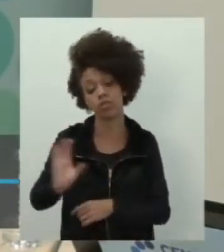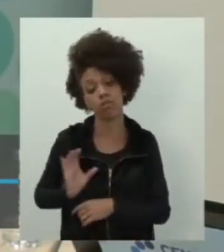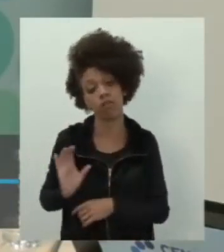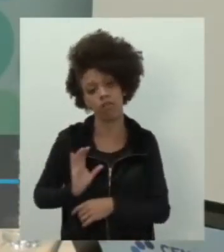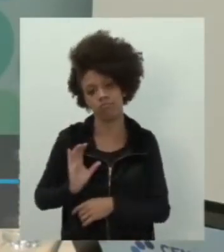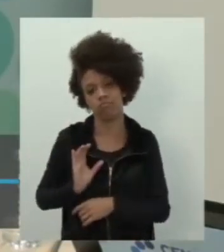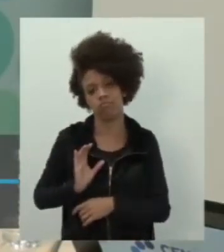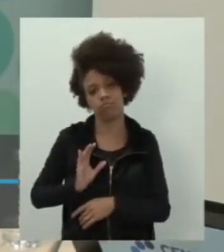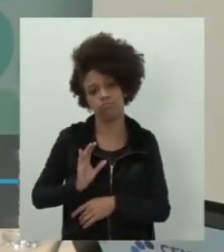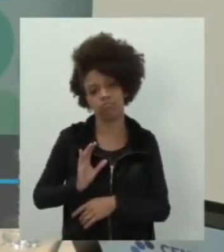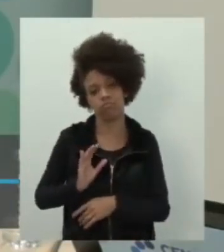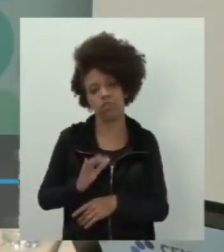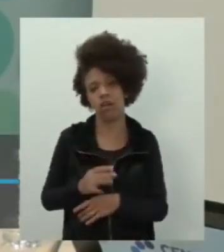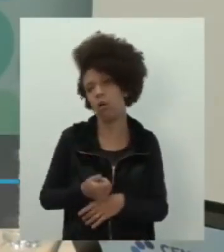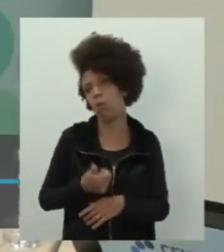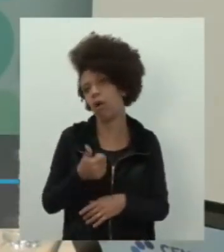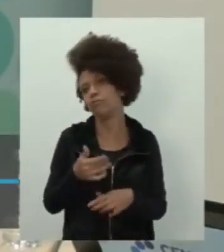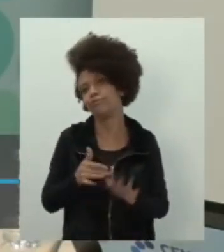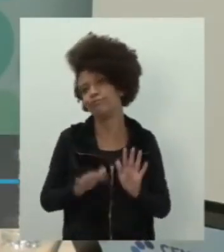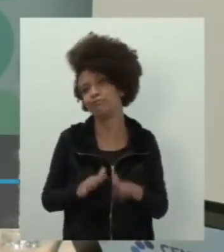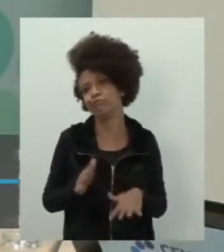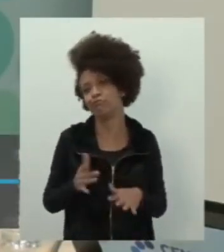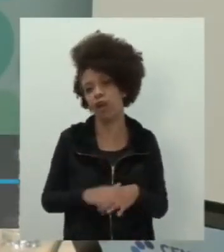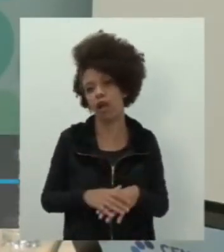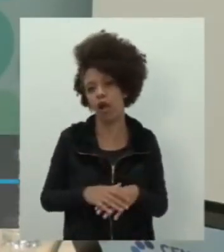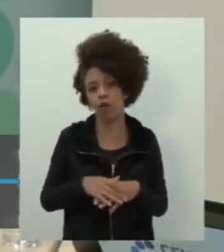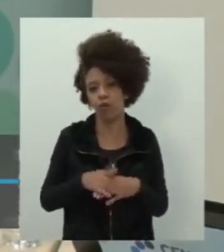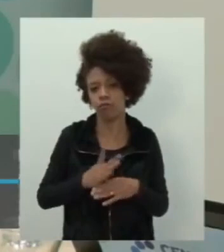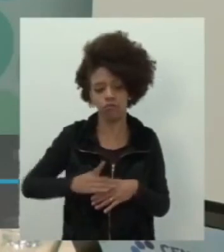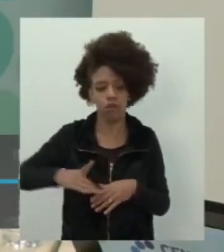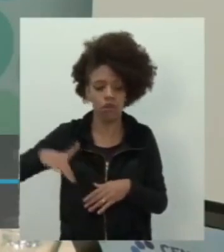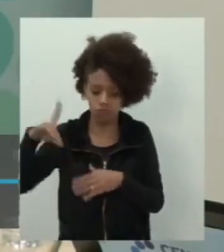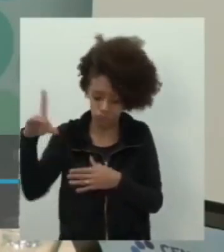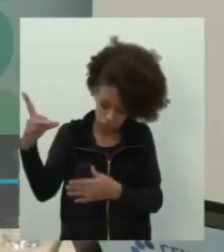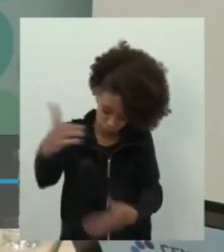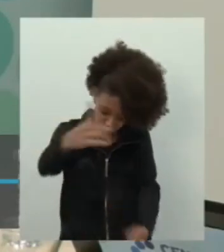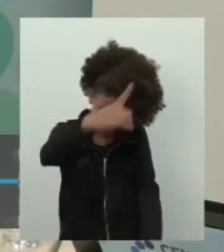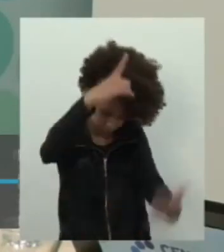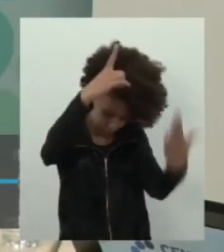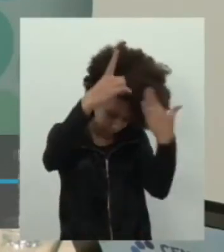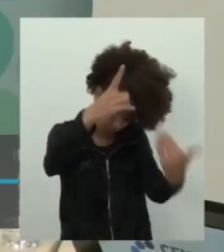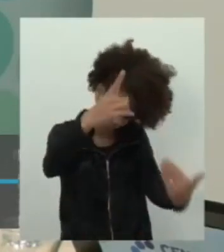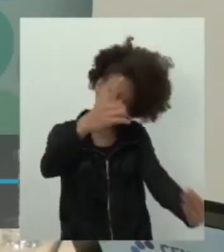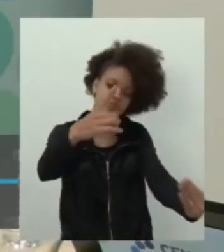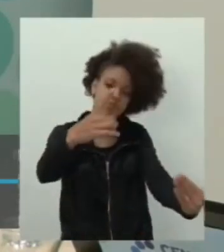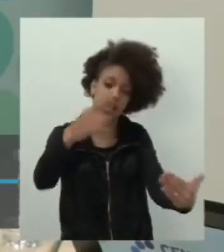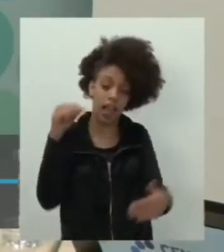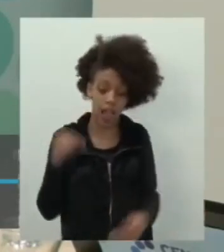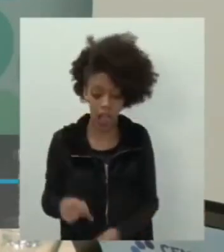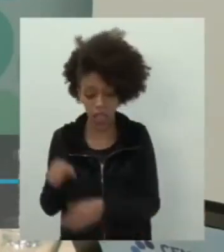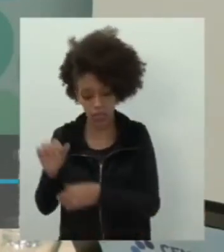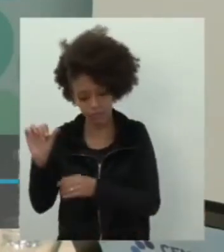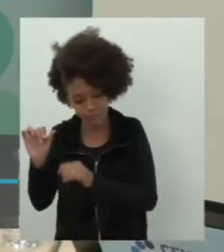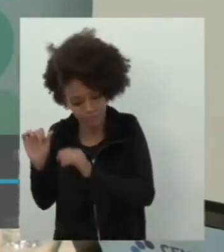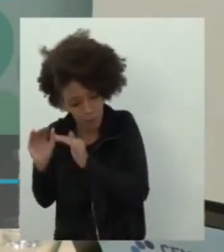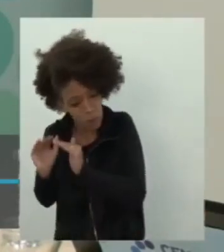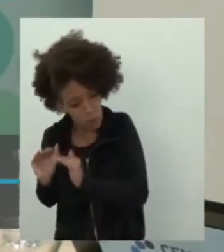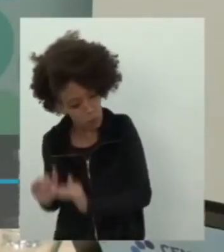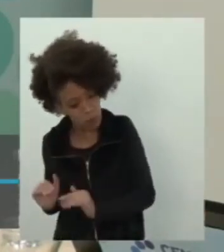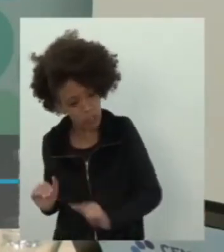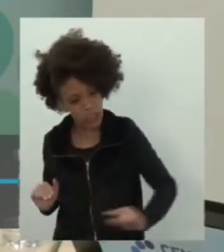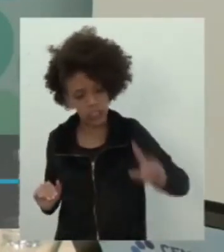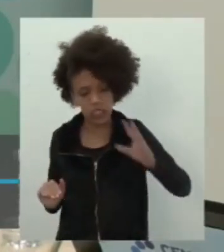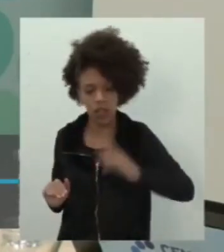algo quase como se fosse um deus, né? Ela está sempre acima e ele está abaixo, sempre obedecendo-a, né? Um